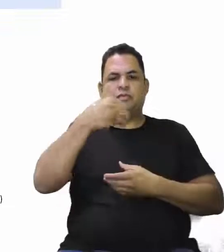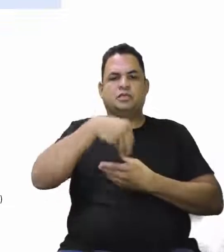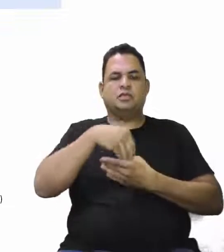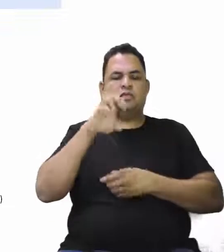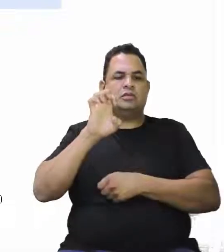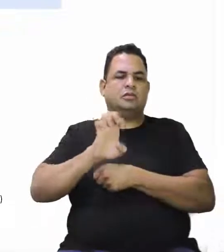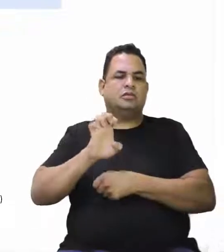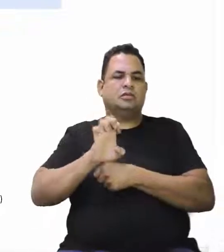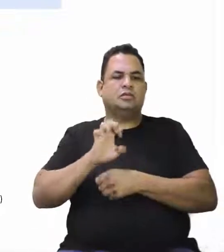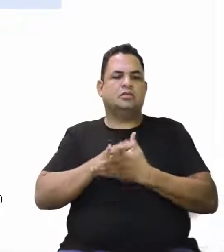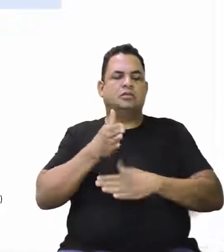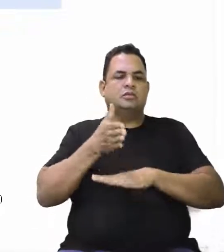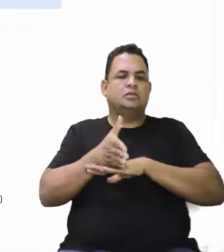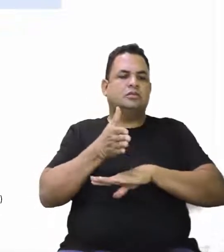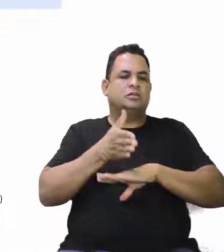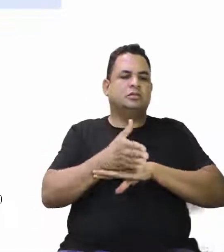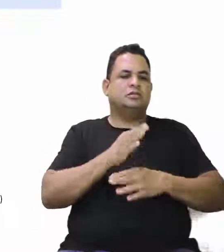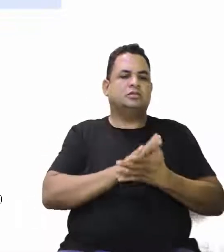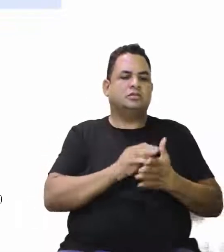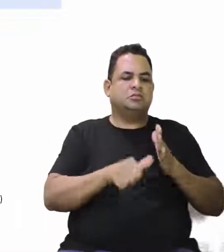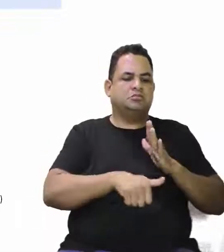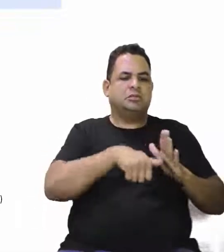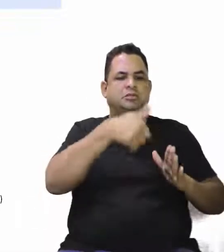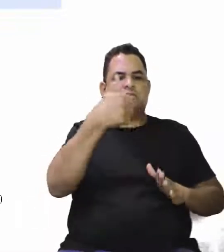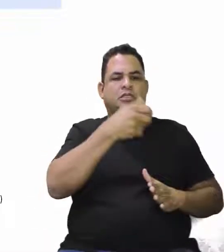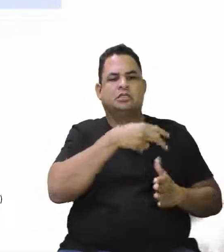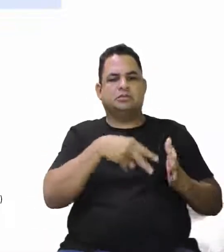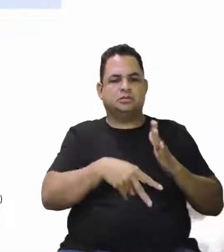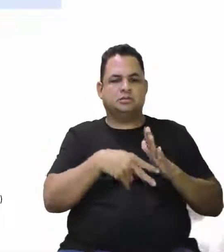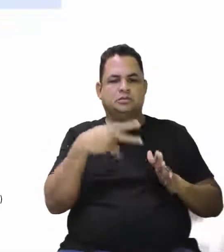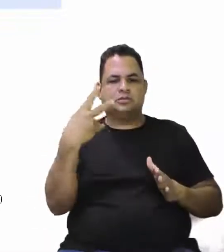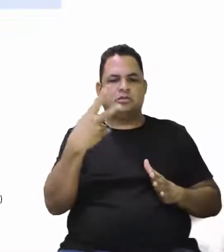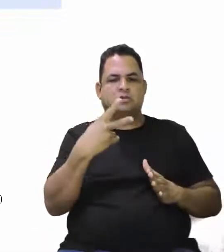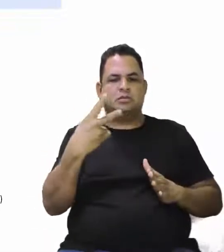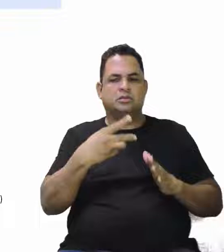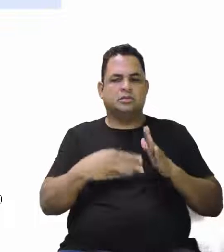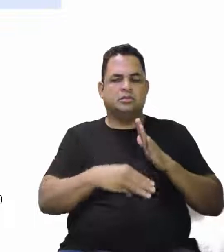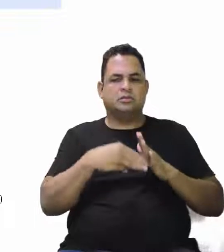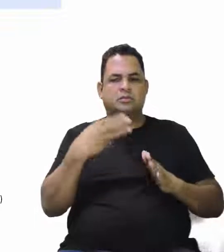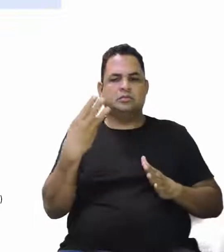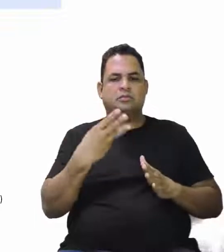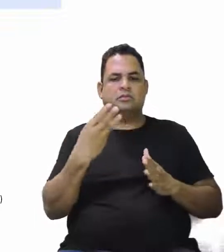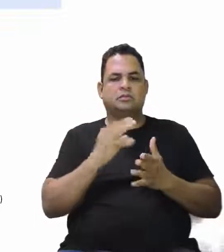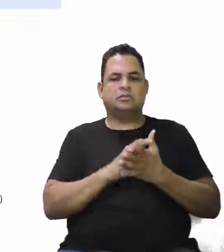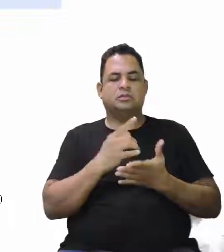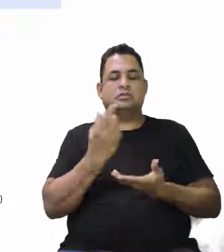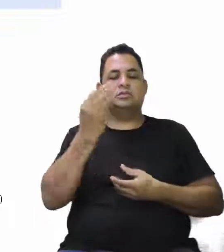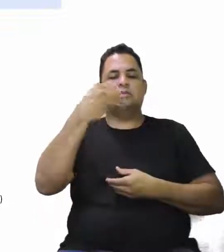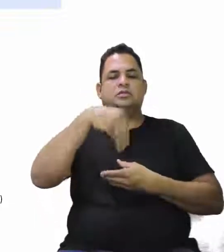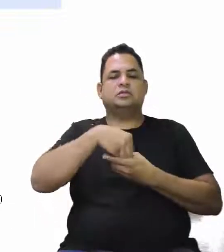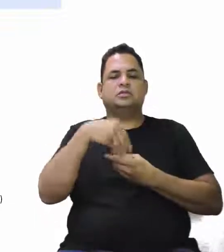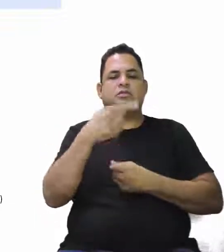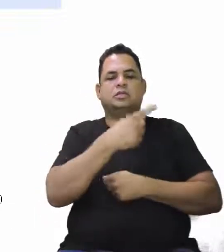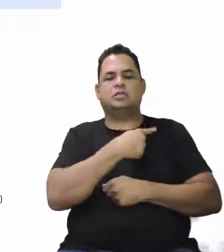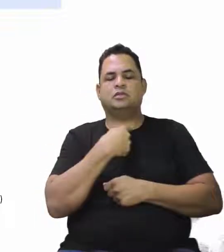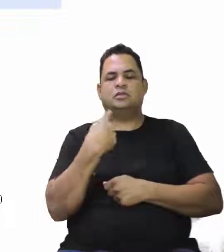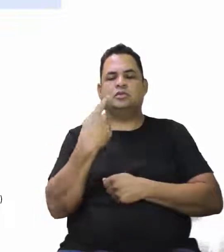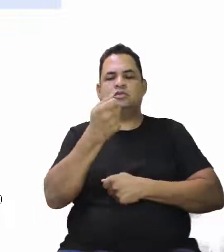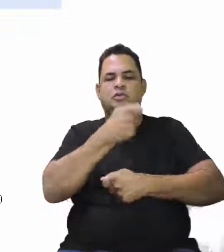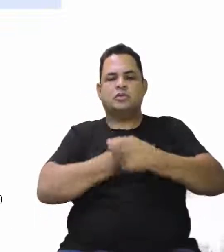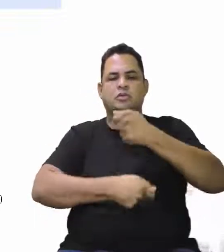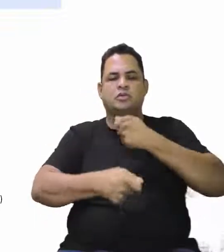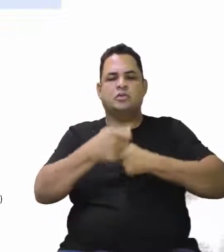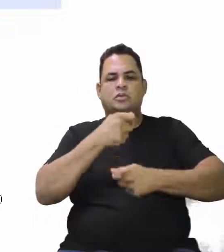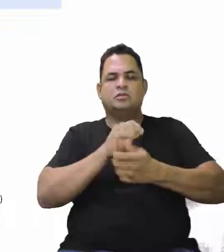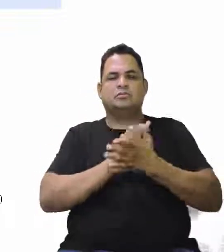Estado a gente tem a participação do setor primário, secundário e terciário na nossa economia. É lógico que,